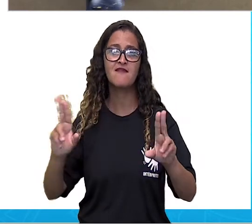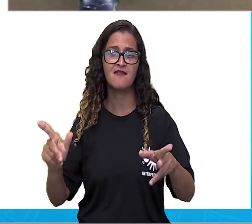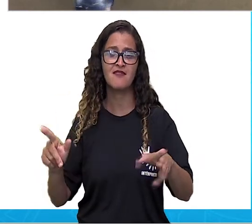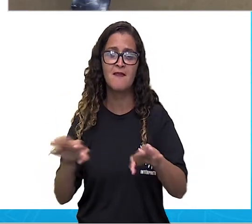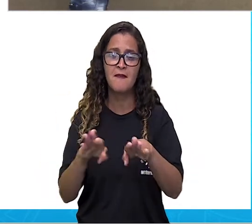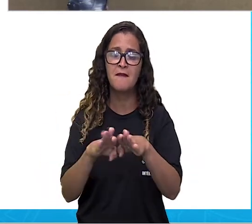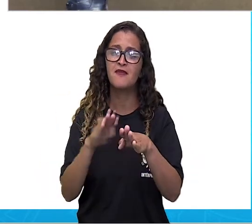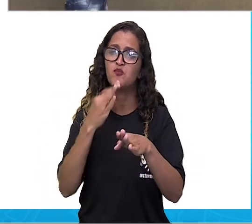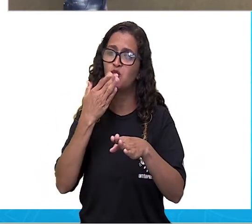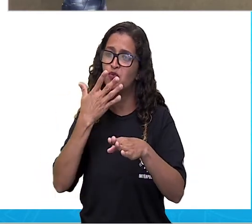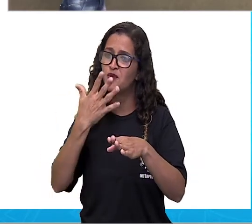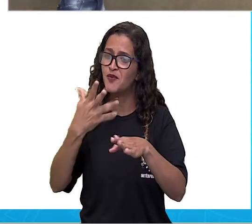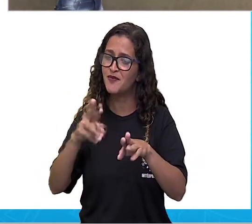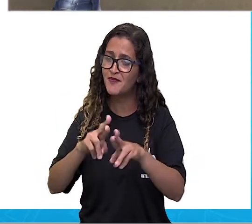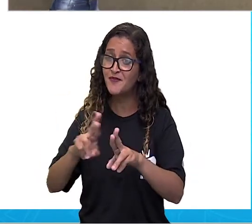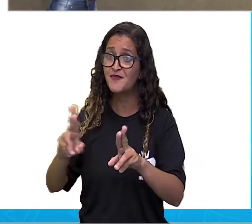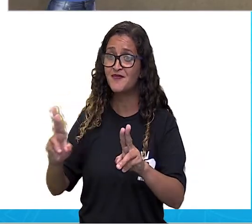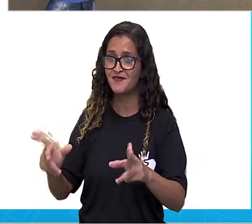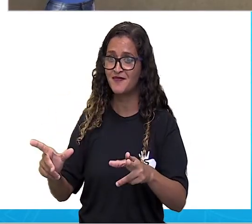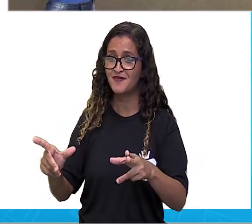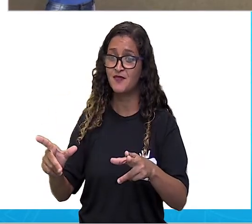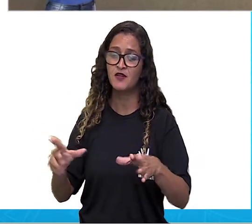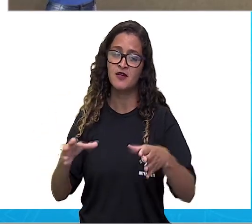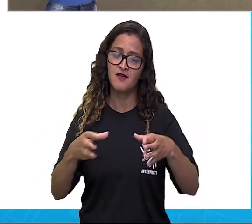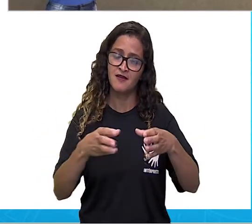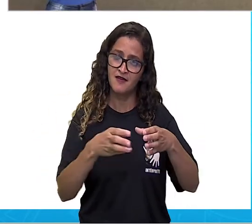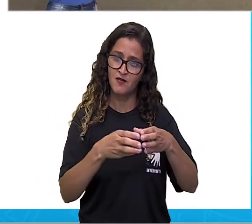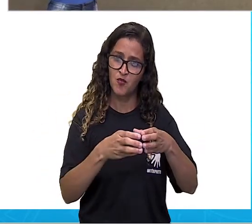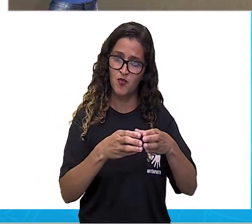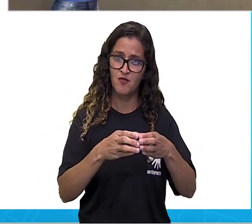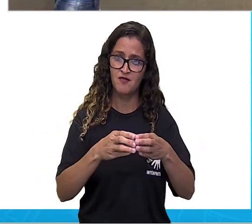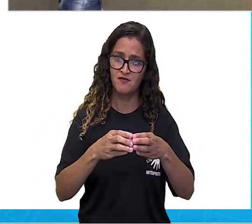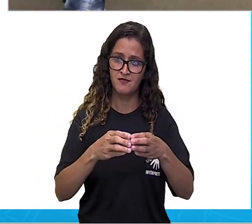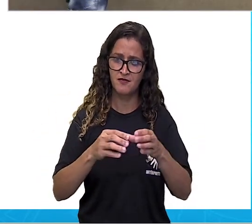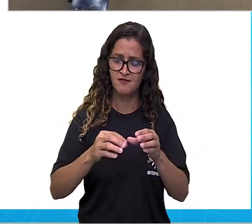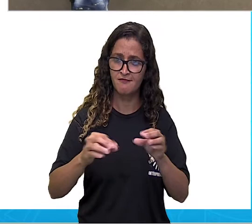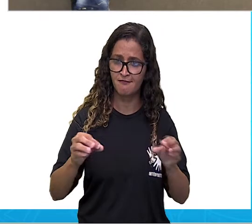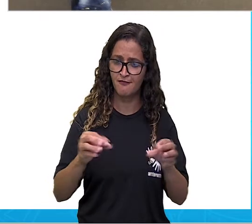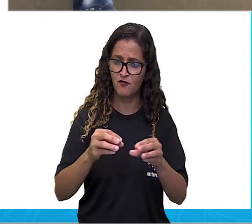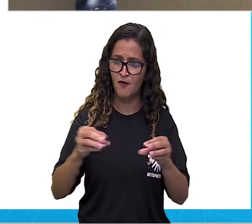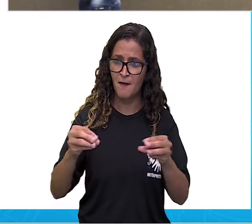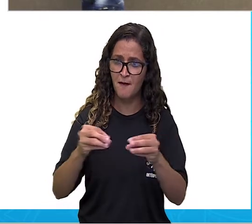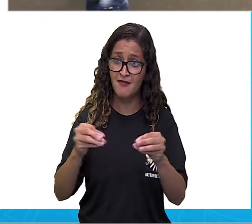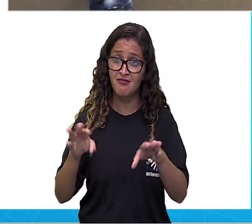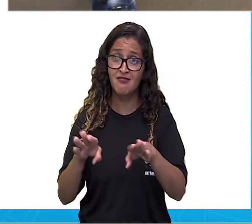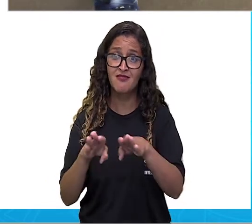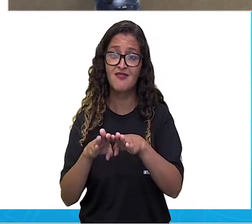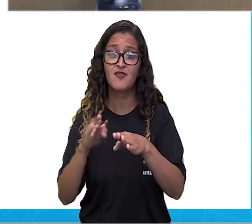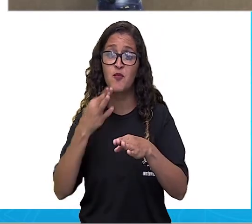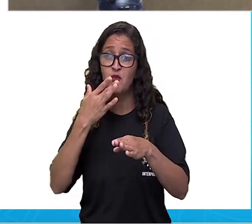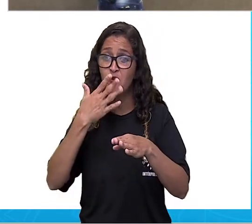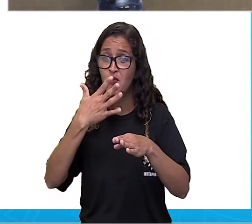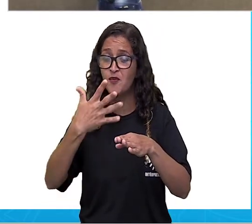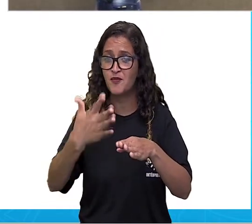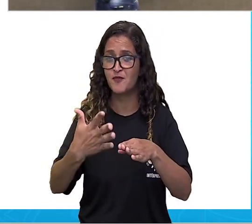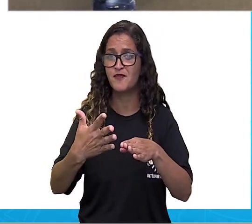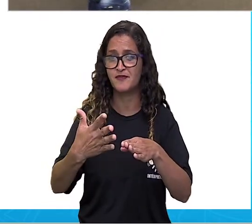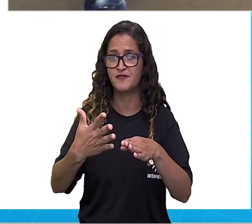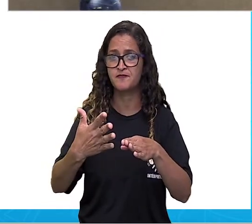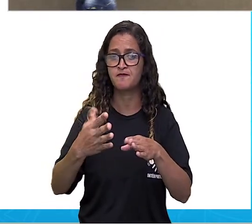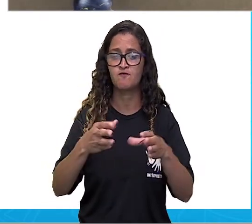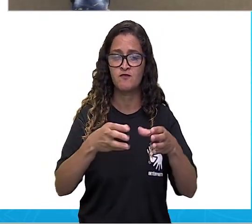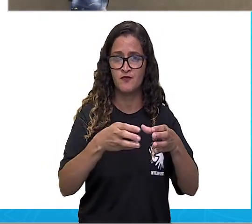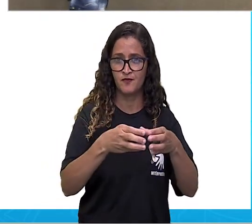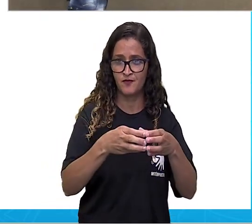dos botões diferentes. Então, ele agrupou por formato e por cor. Então, aqui, ó, ele fez um